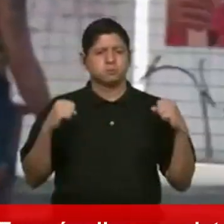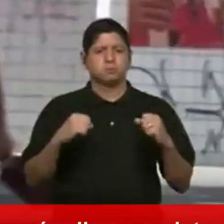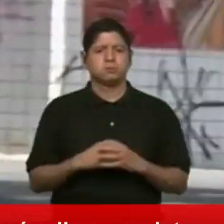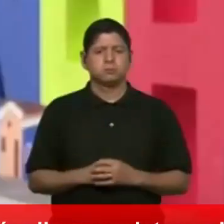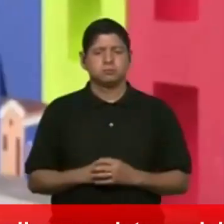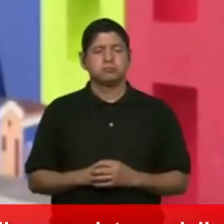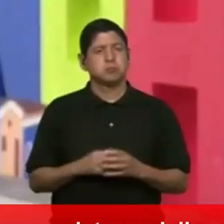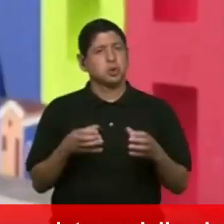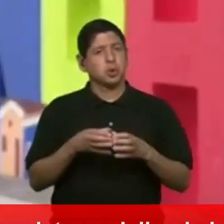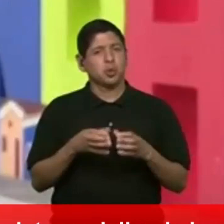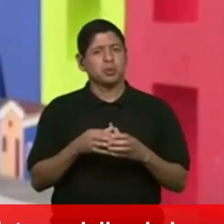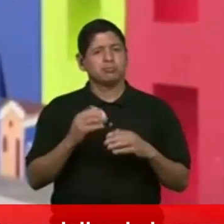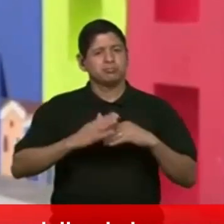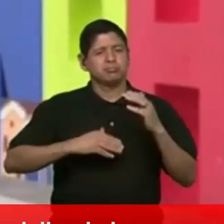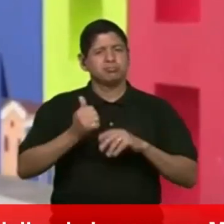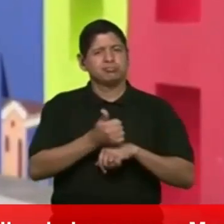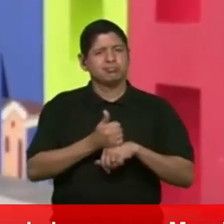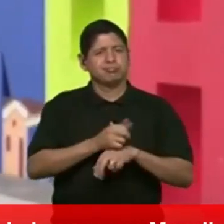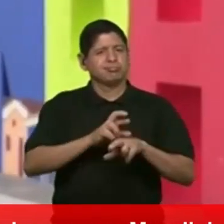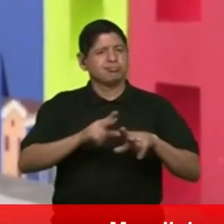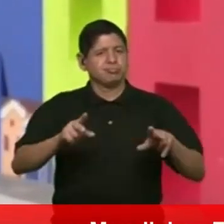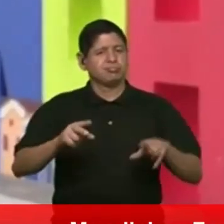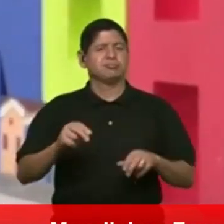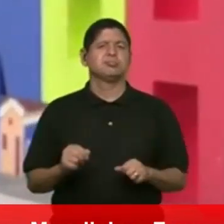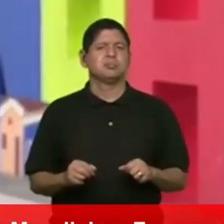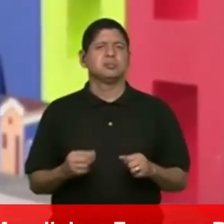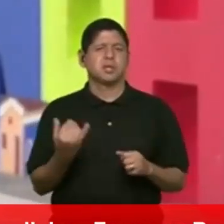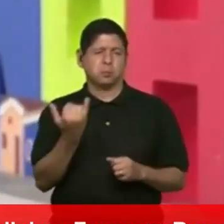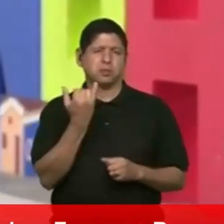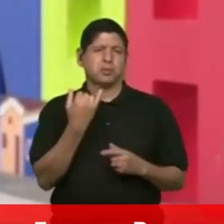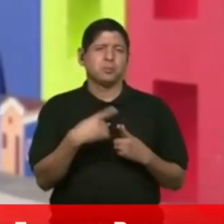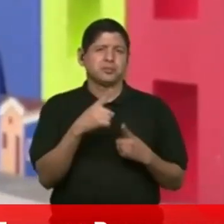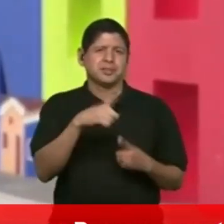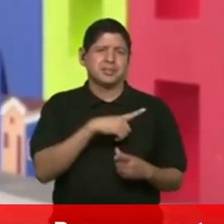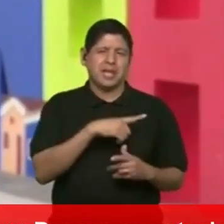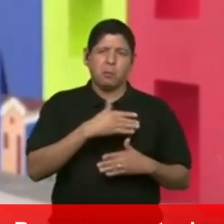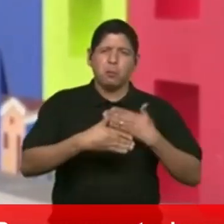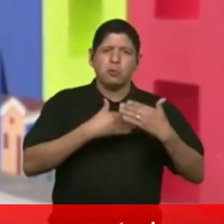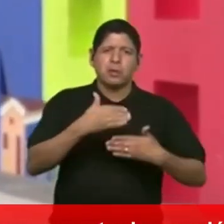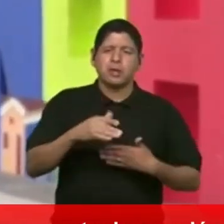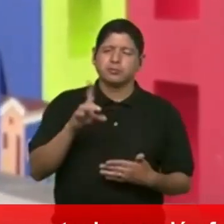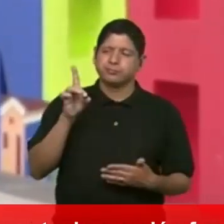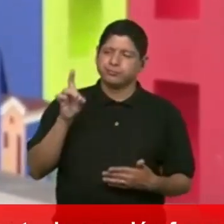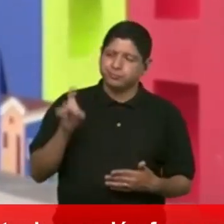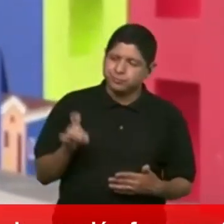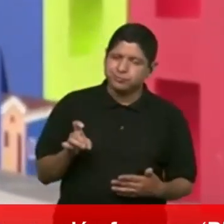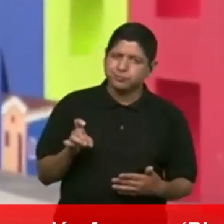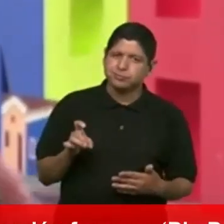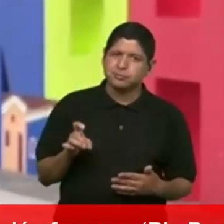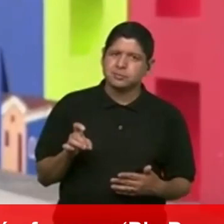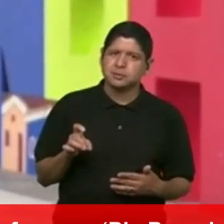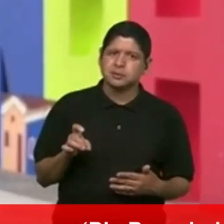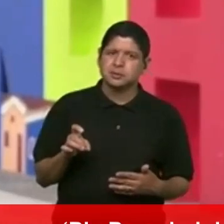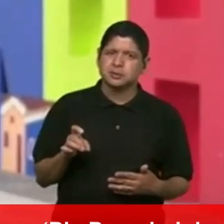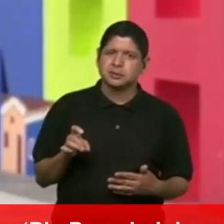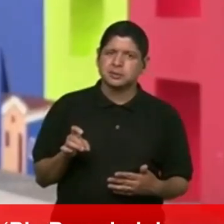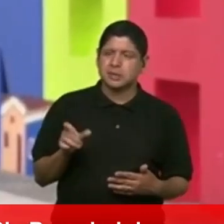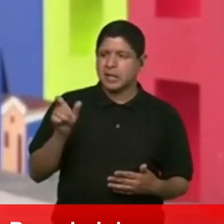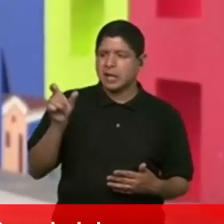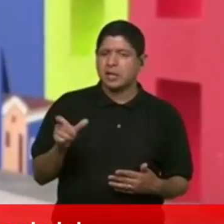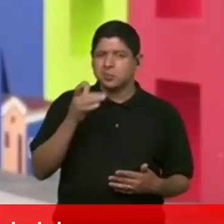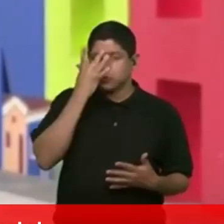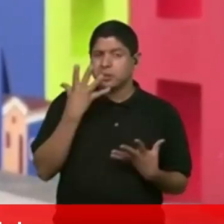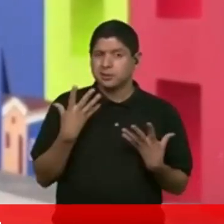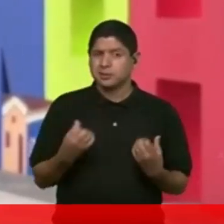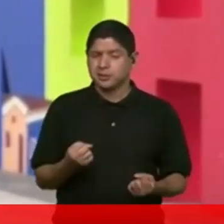A equipe multiprofissional ela é de fundamental importância, porque quando você está nesse processo de depressão, o quadro de aceitação